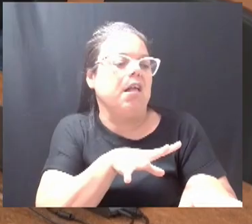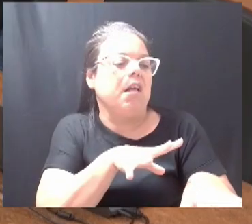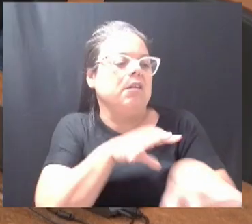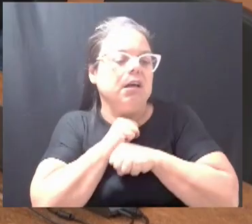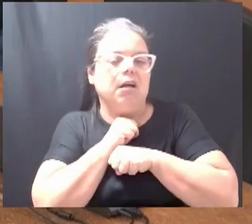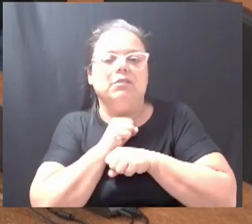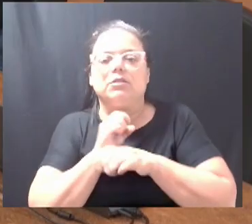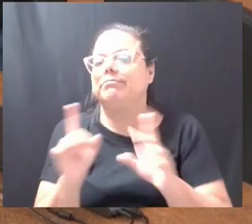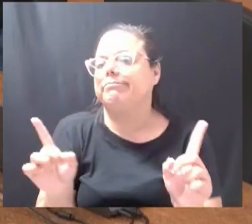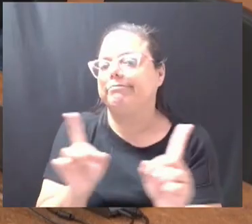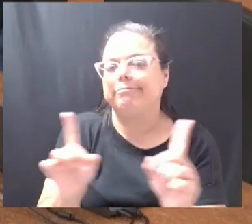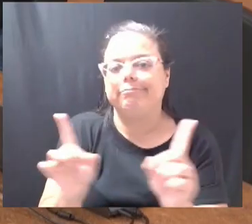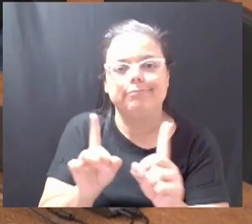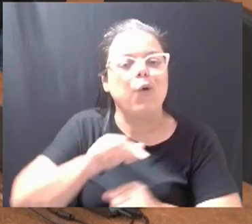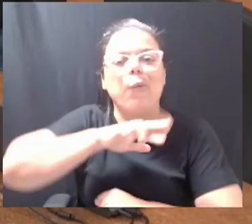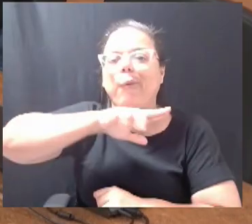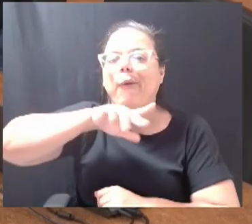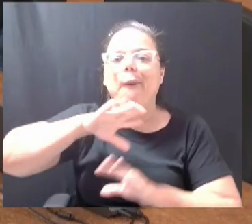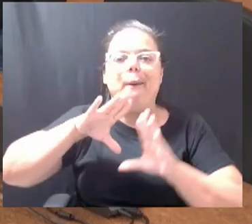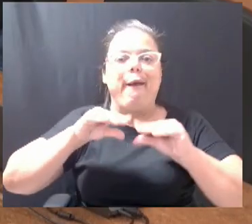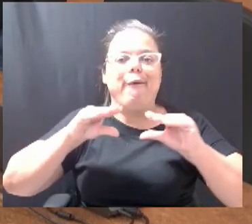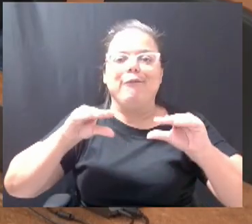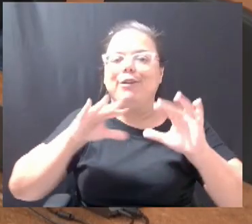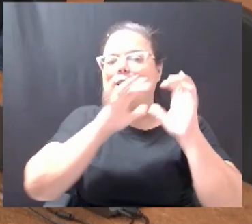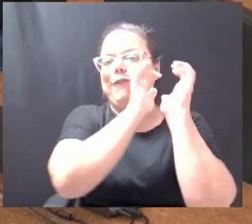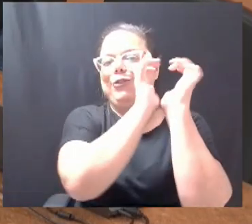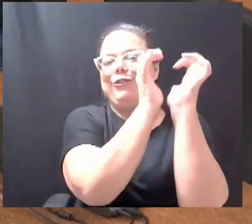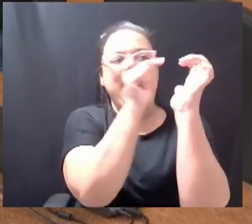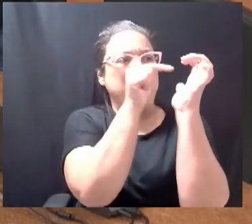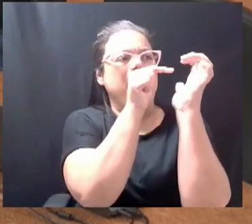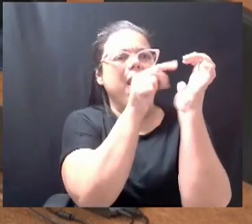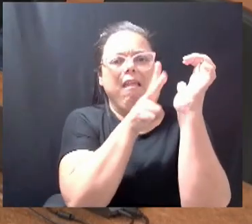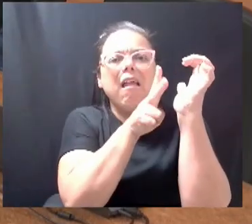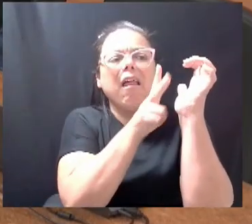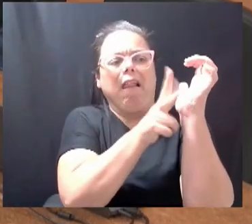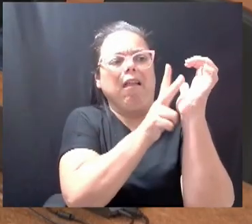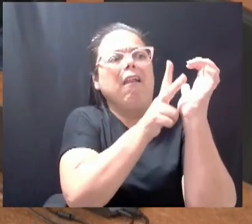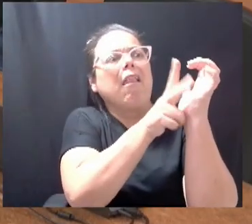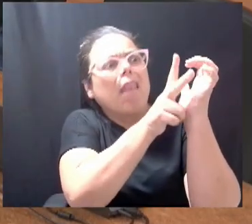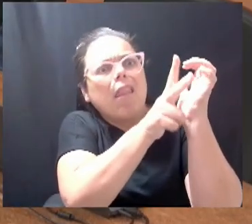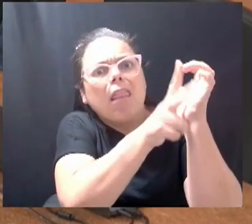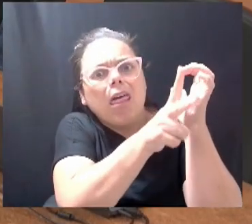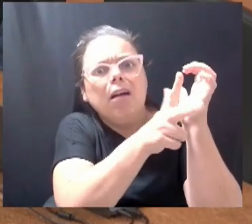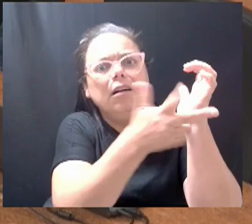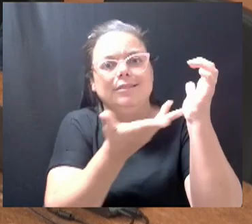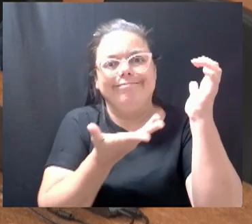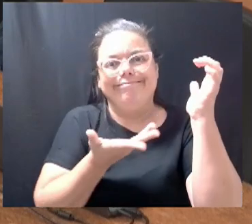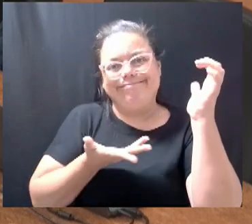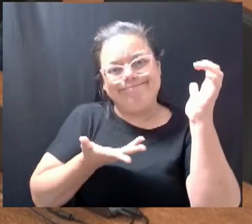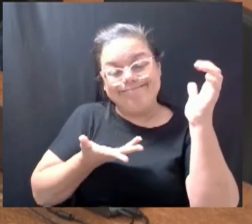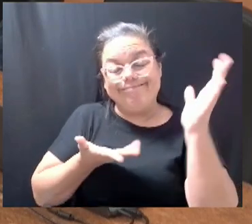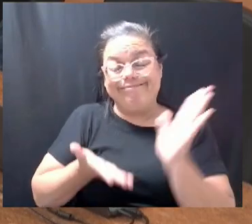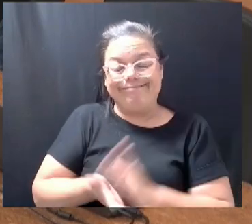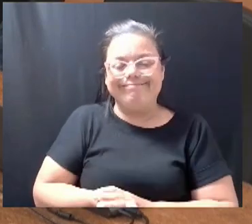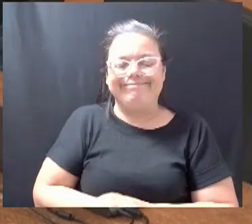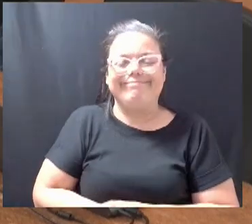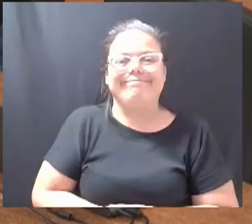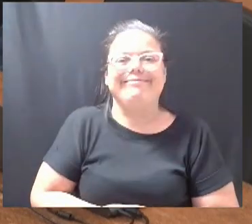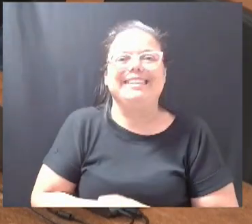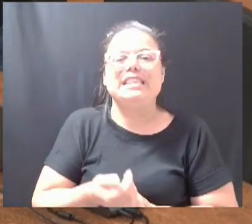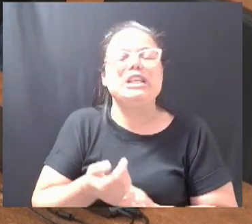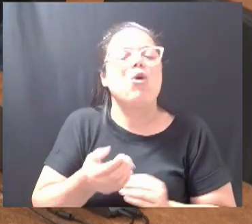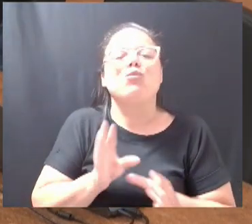confortável o cérebro gaguejar. O cérebro não vai buscar fazer uma coisa que para ele é muito mais complexa. Exato, que não faz parte da fisiologia,